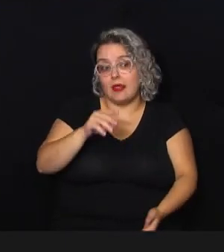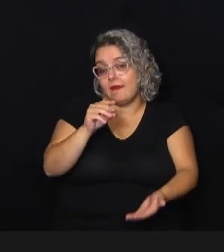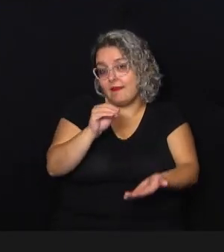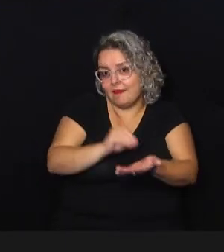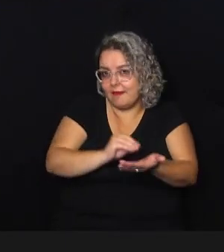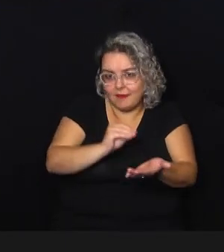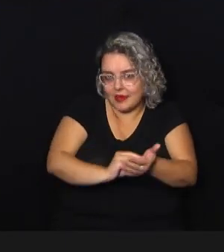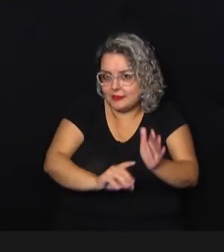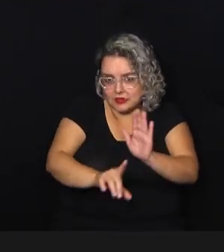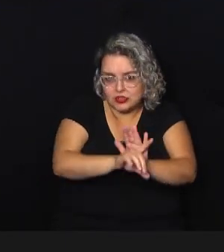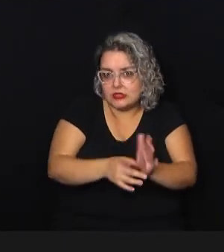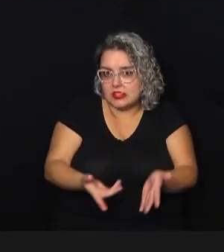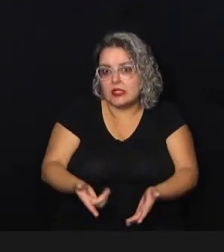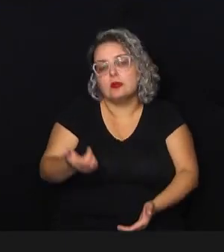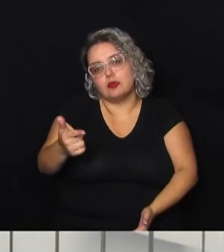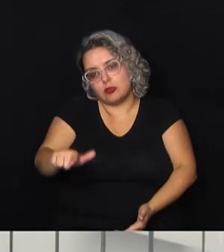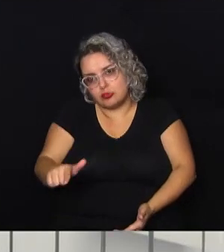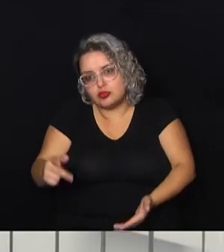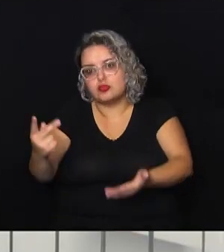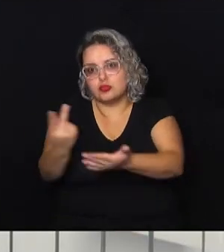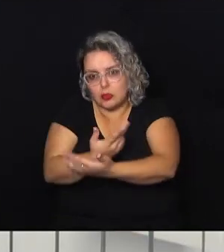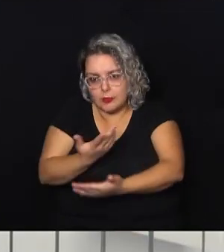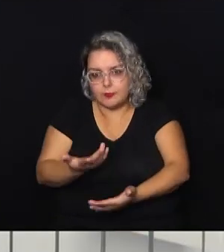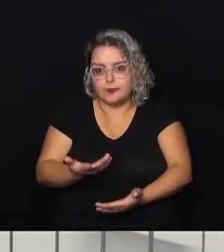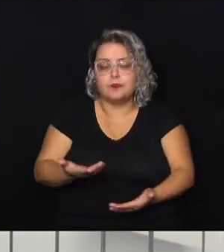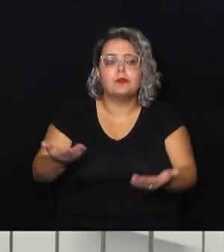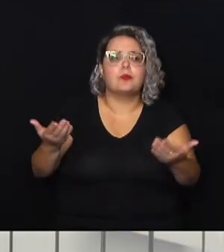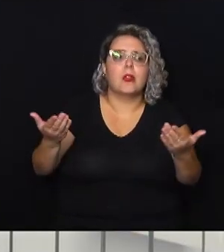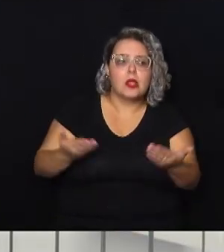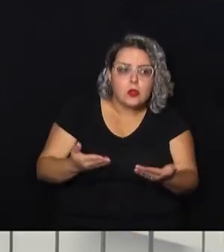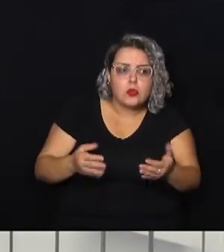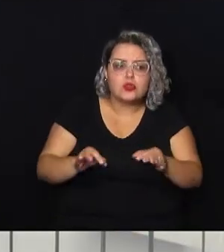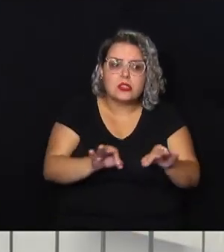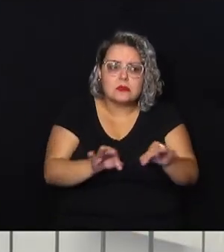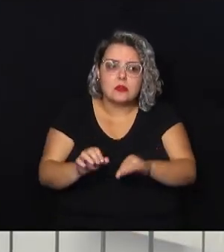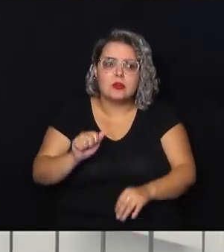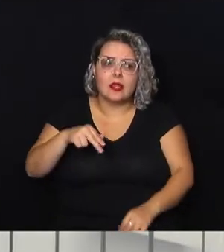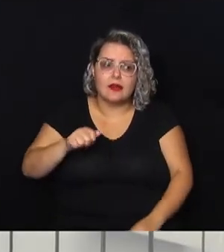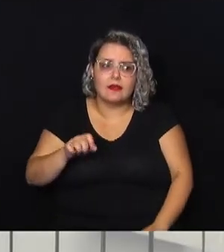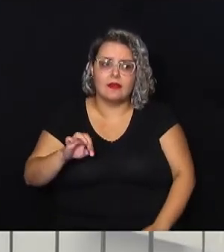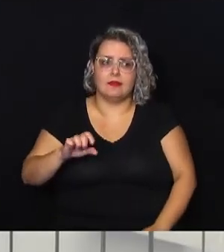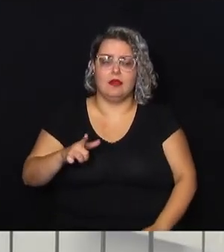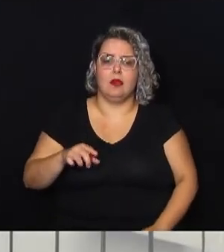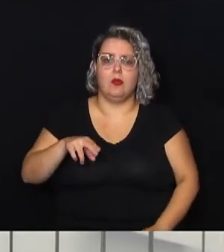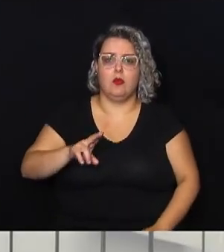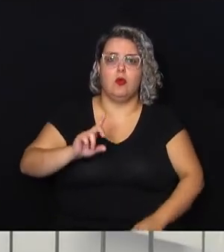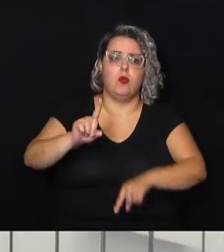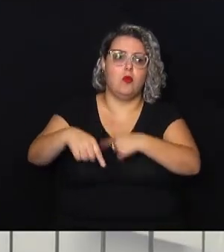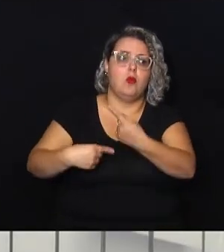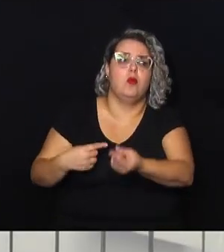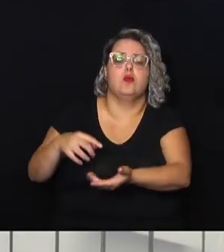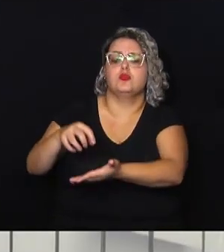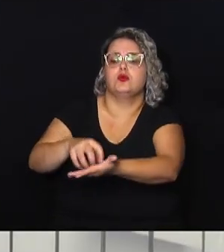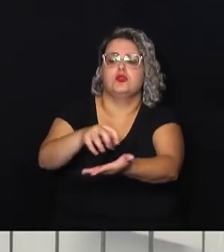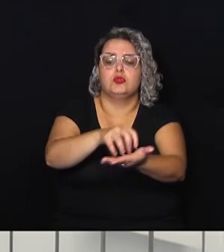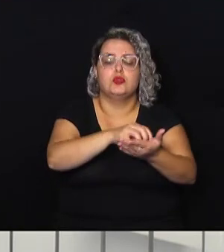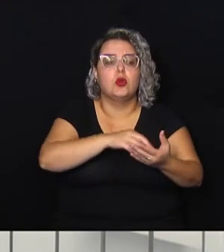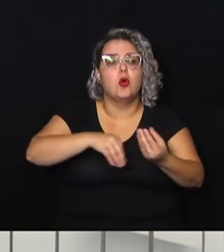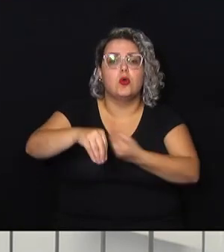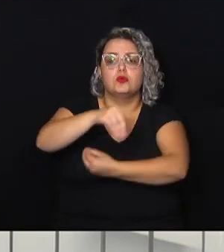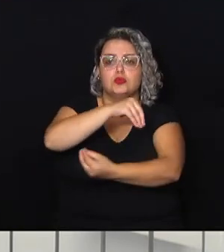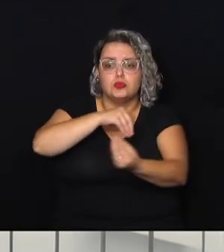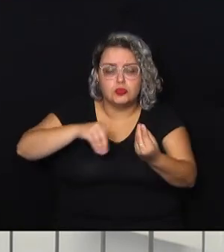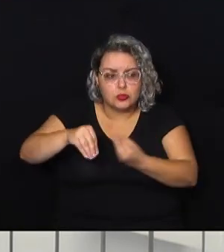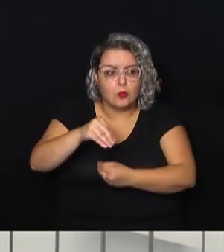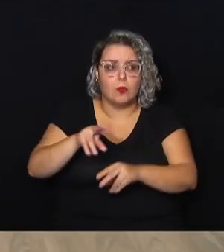E hoje, esse plano é somente da Anatel ou pode ter outros órgãos envolvidos